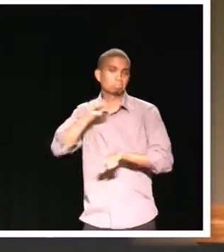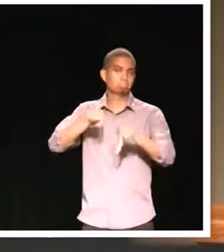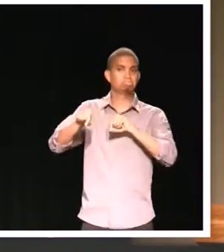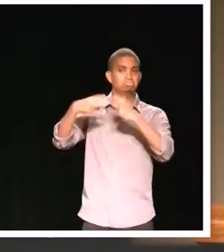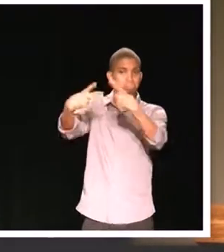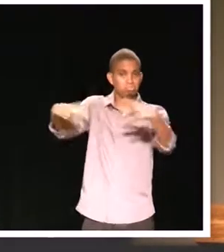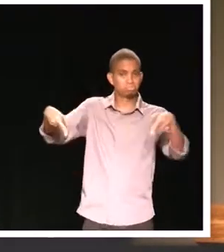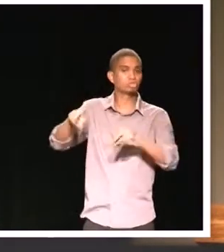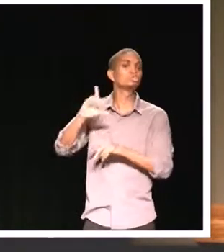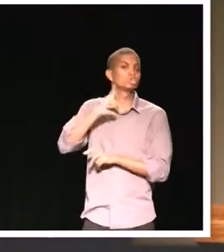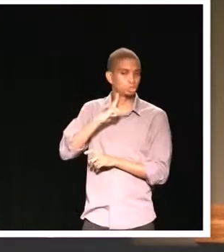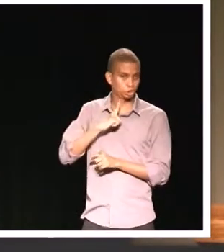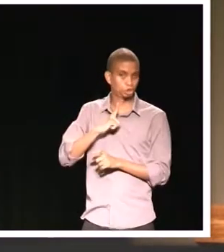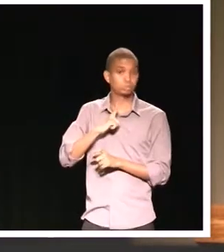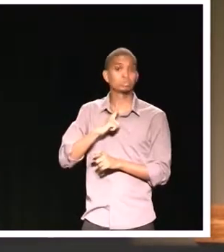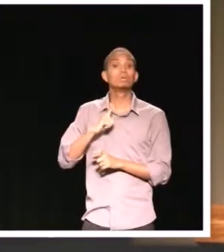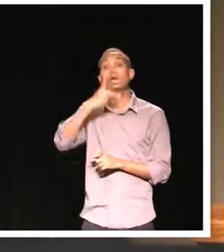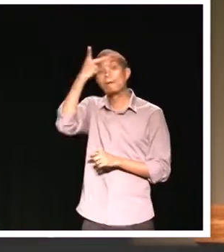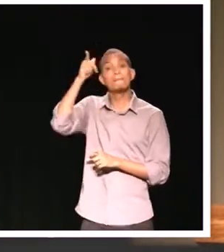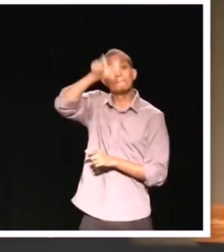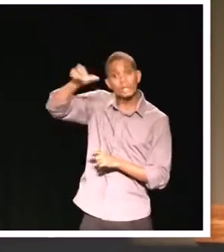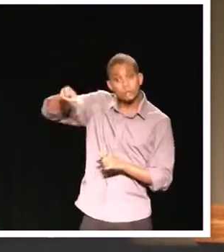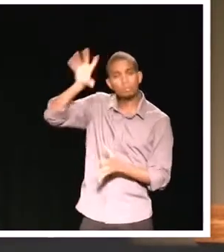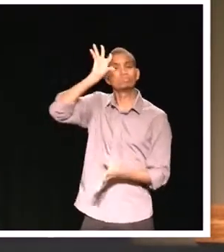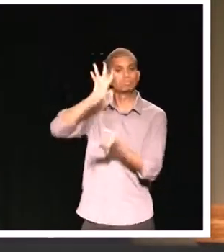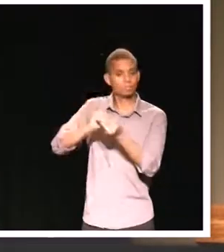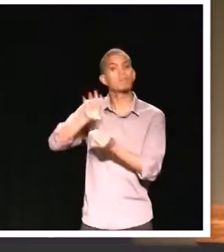As pessoas, os falantes.